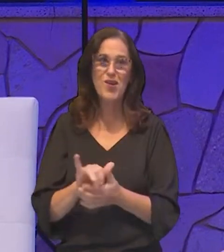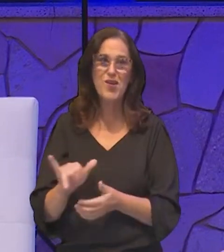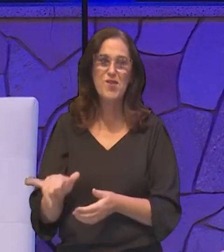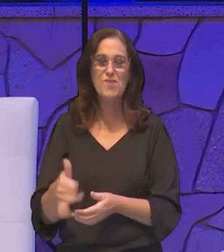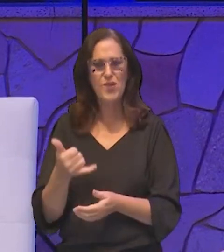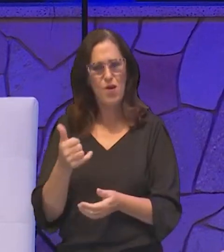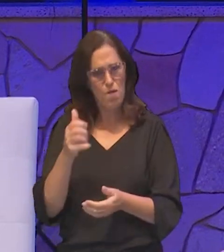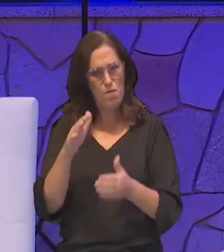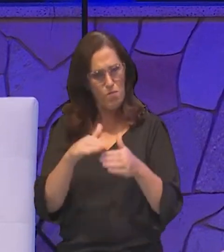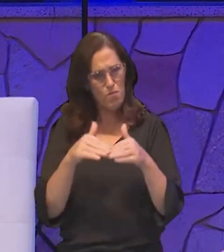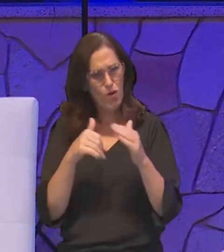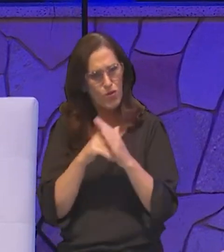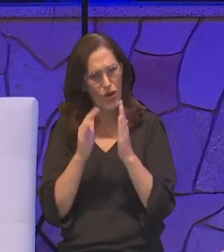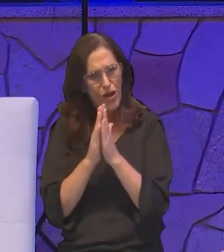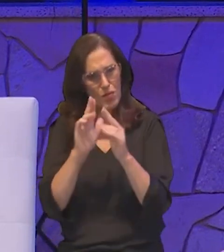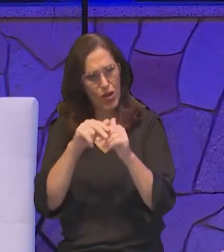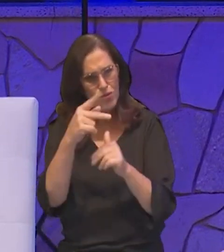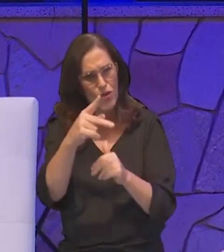dizer: posso orar por você?